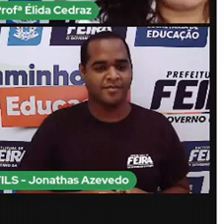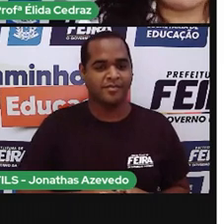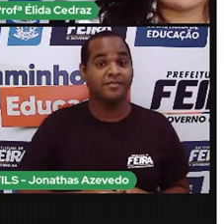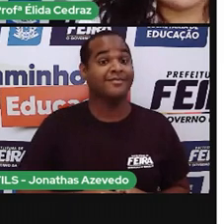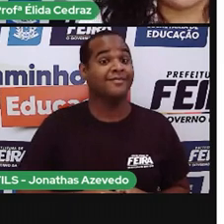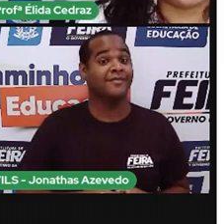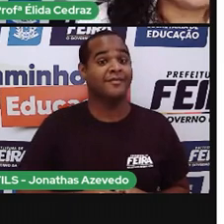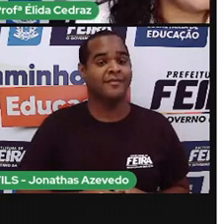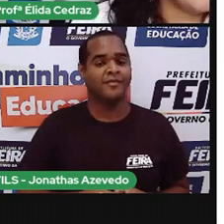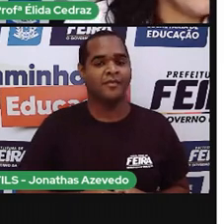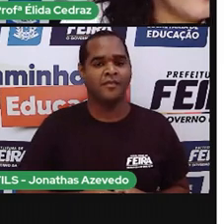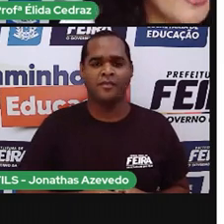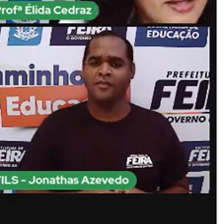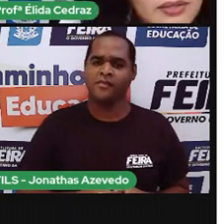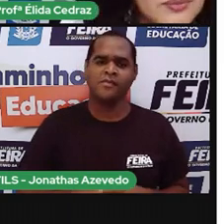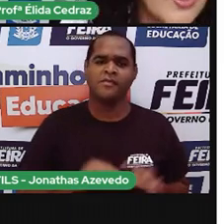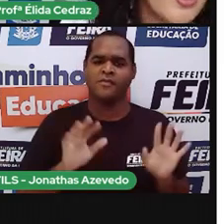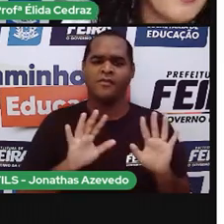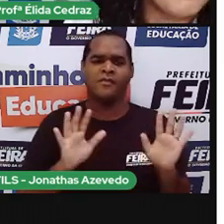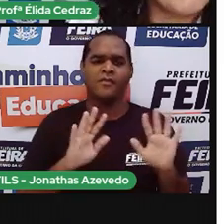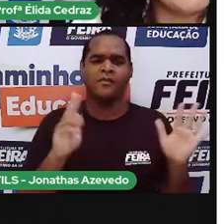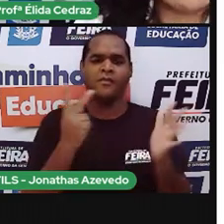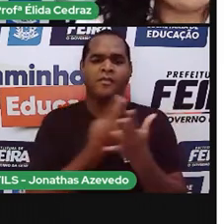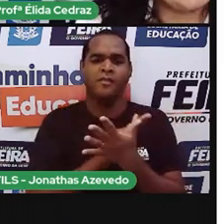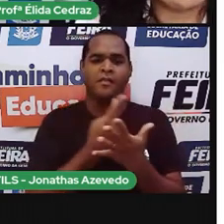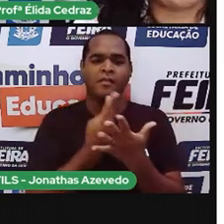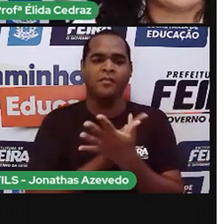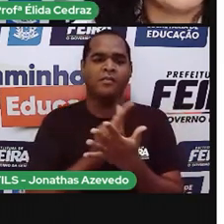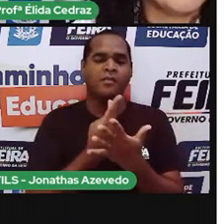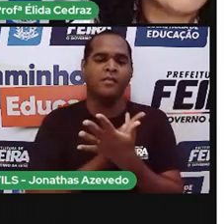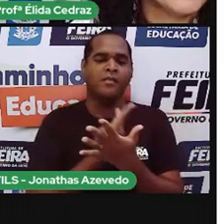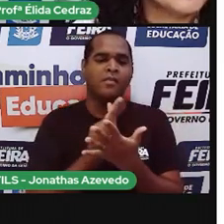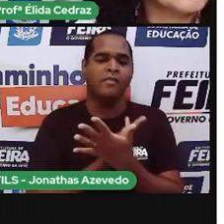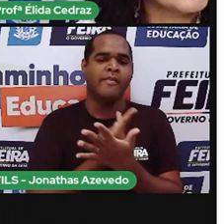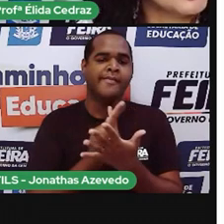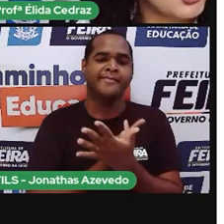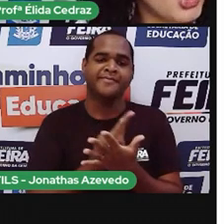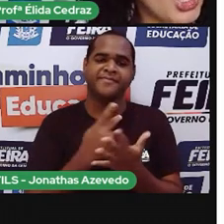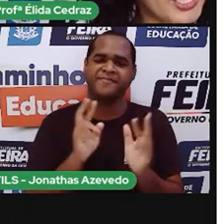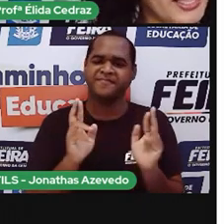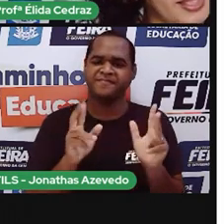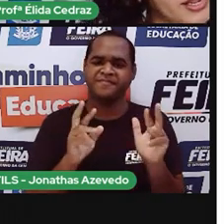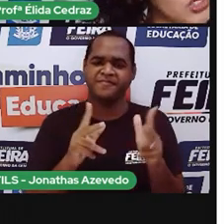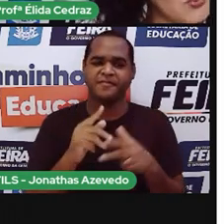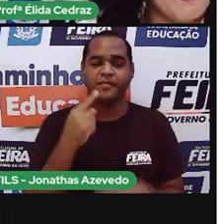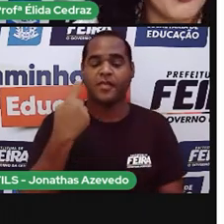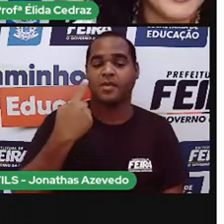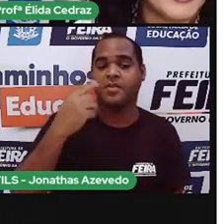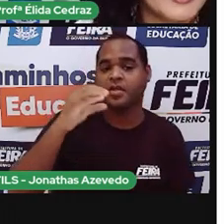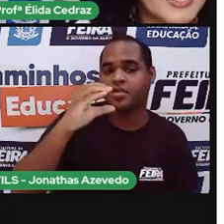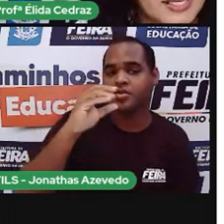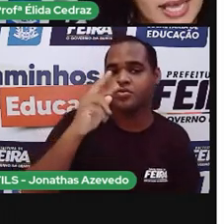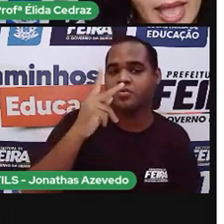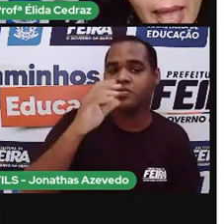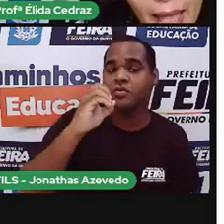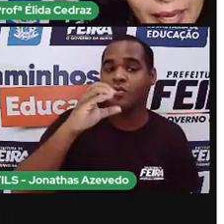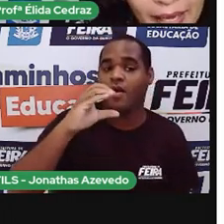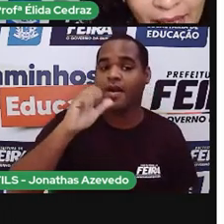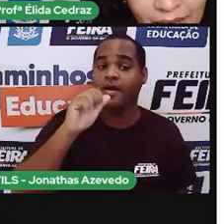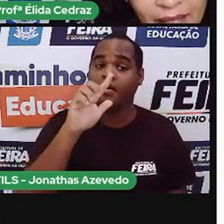Ah, não, esse nome tá errado. A primeira palavrinha é chocalho, porque a